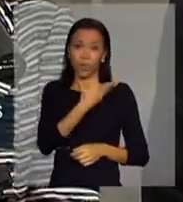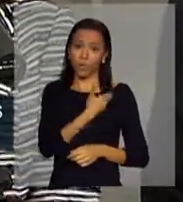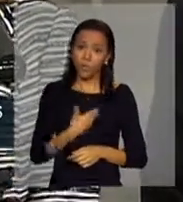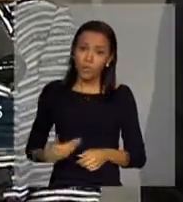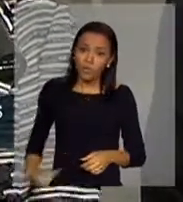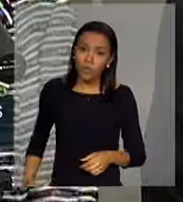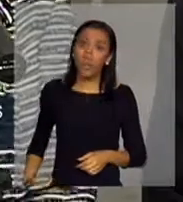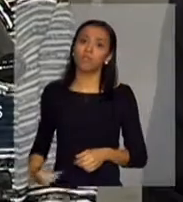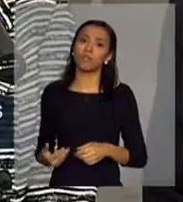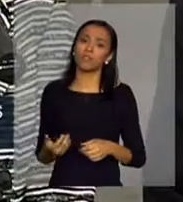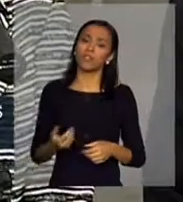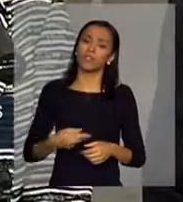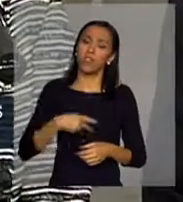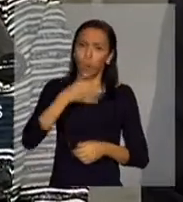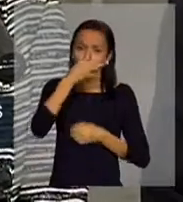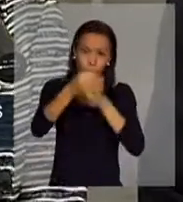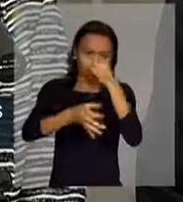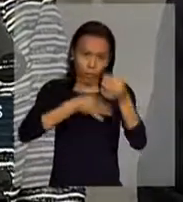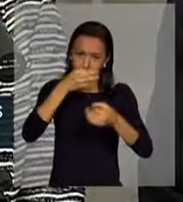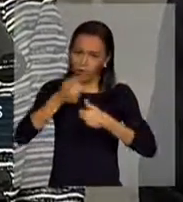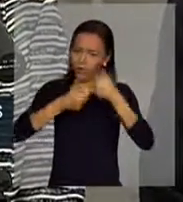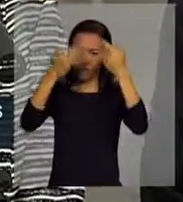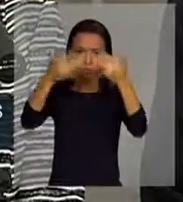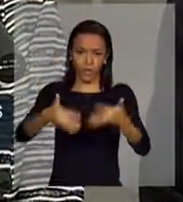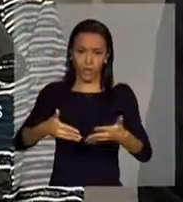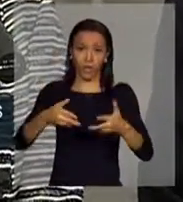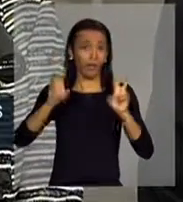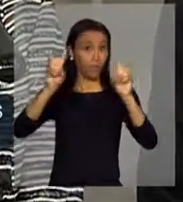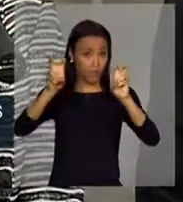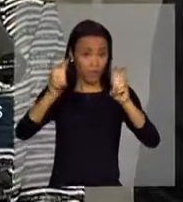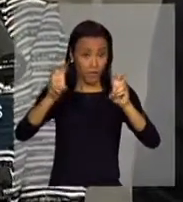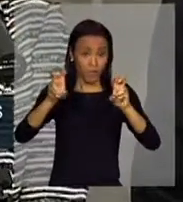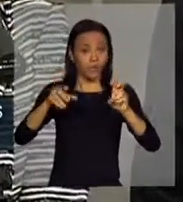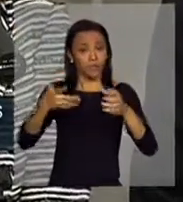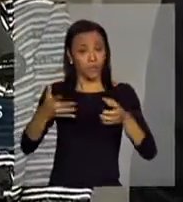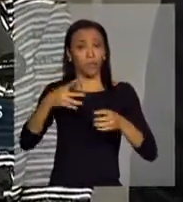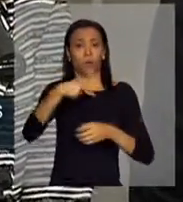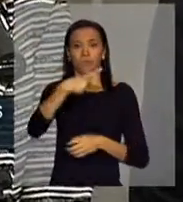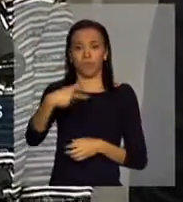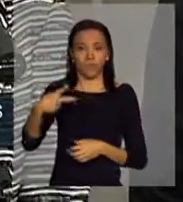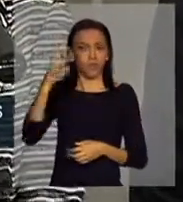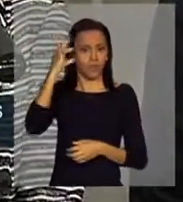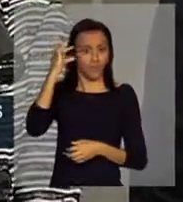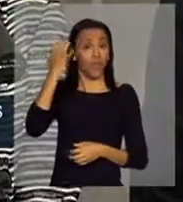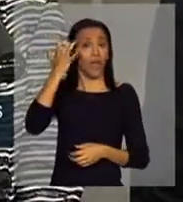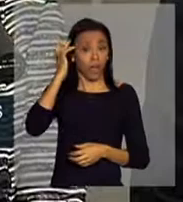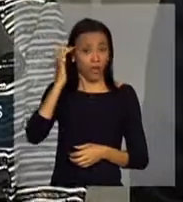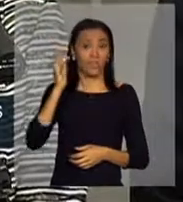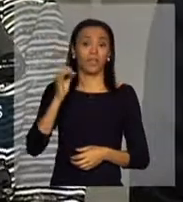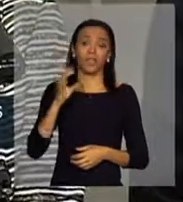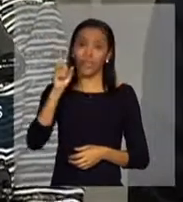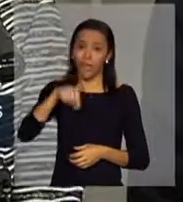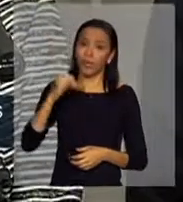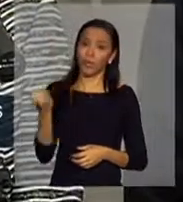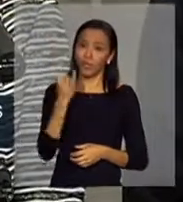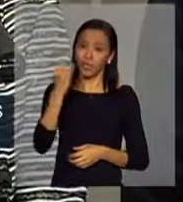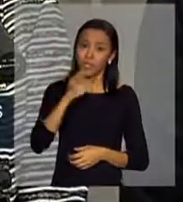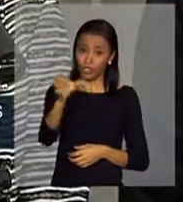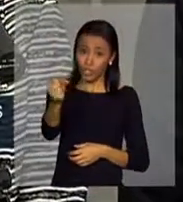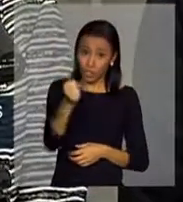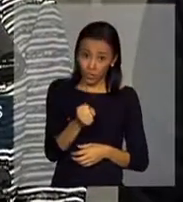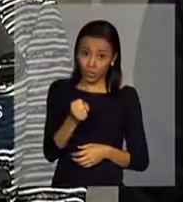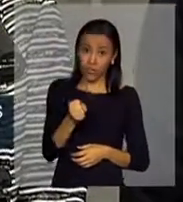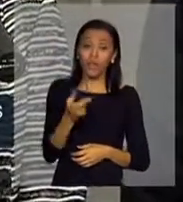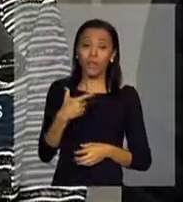de externar sua posição em relação ao tema. E a presidenta achou que era importante chamar a comissão que já estava com esse trabalho e fazer